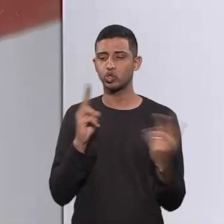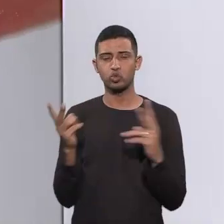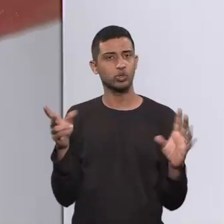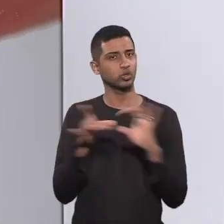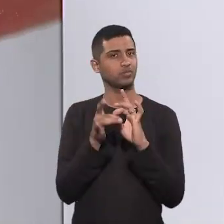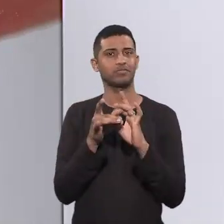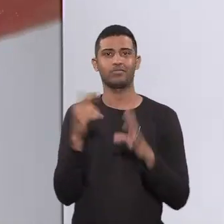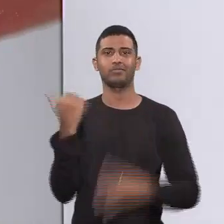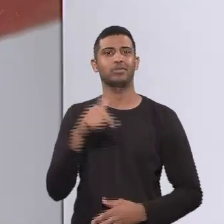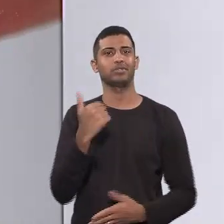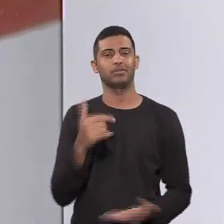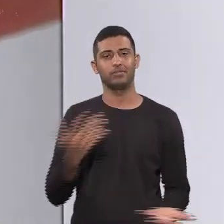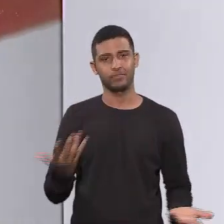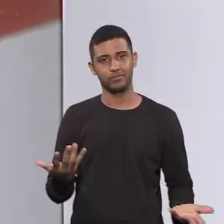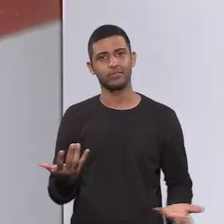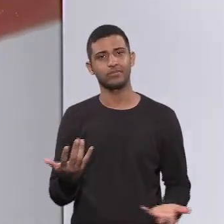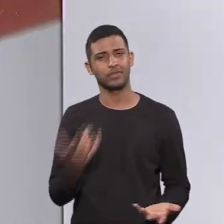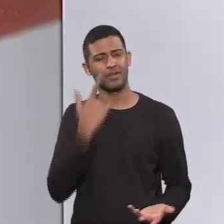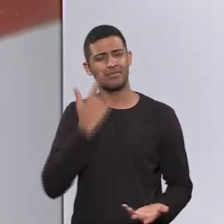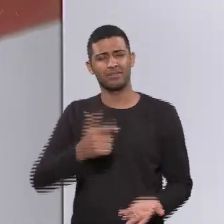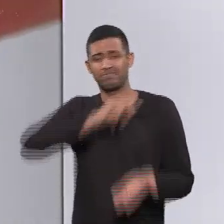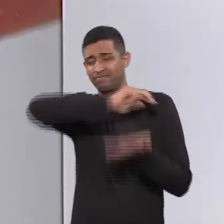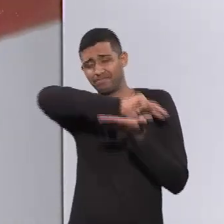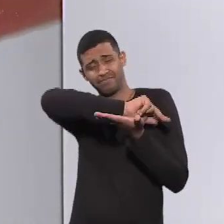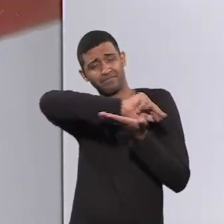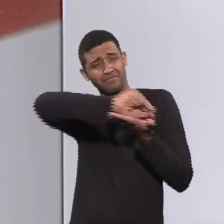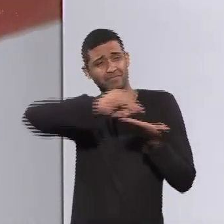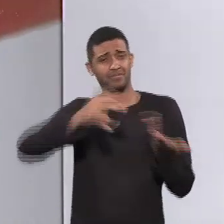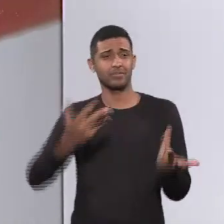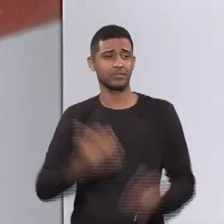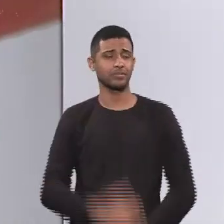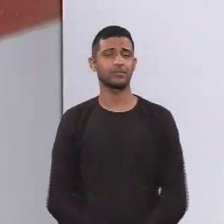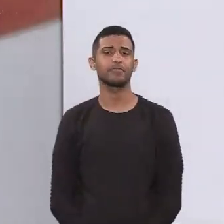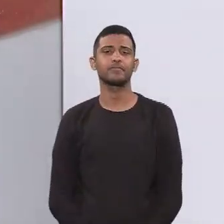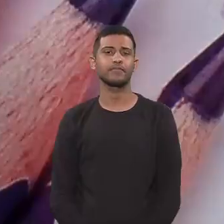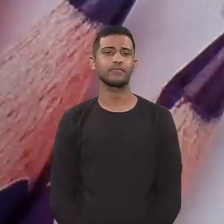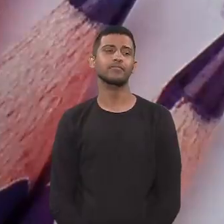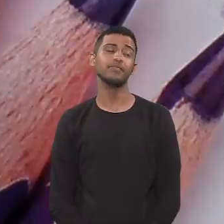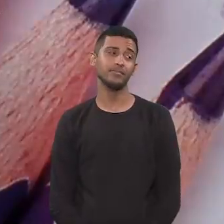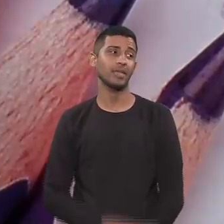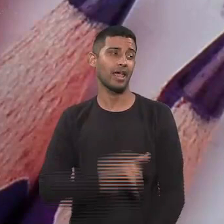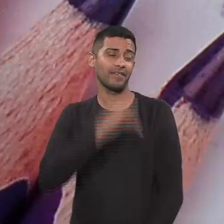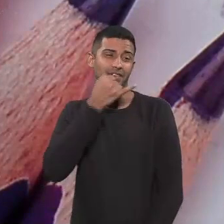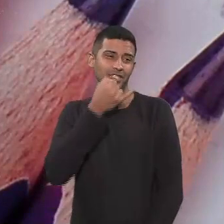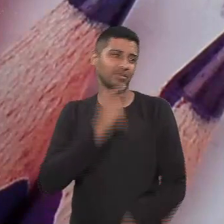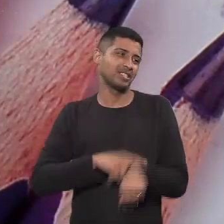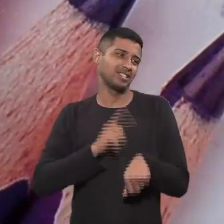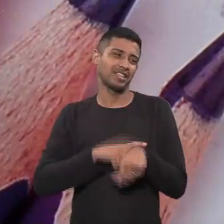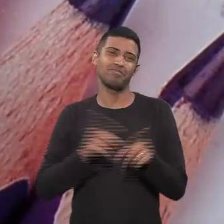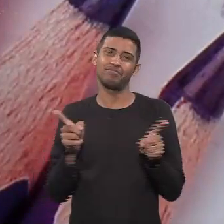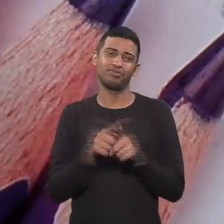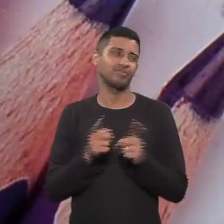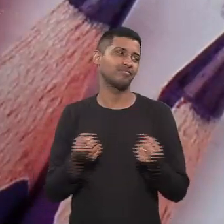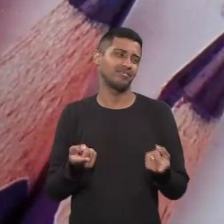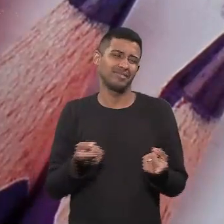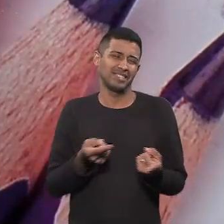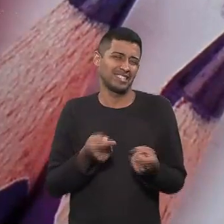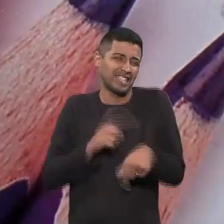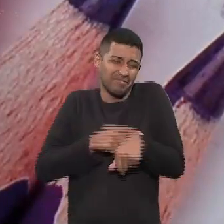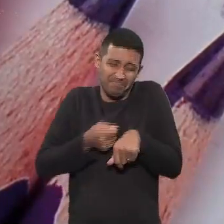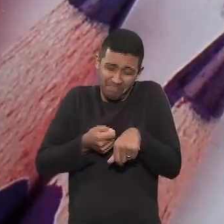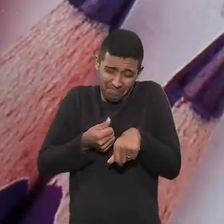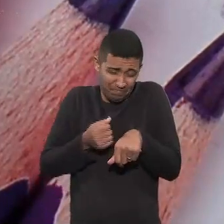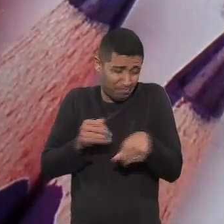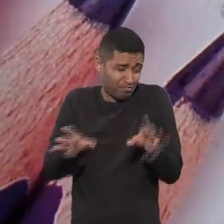indissociabilidade entre teoria e prática. Então, assim, existem várias... Você falou, acho que a gente, infelizmente, infelizmente está no finalzinho do programa, assim, já